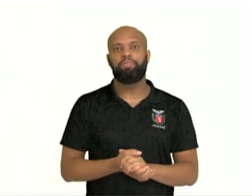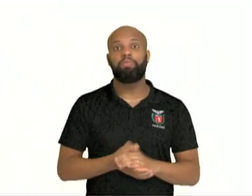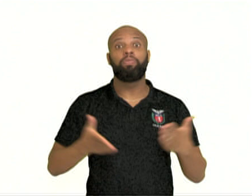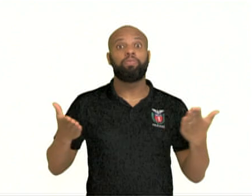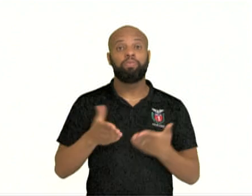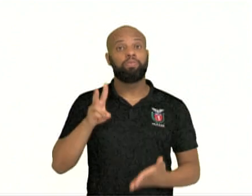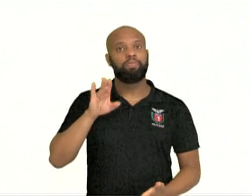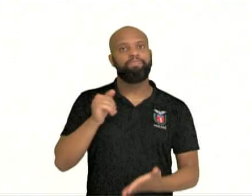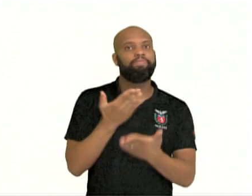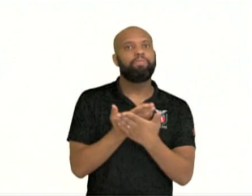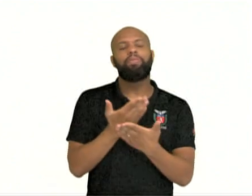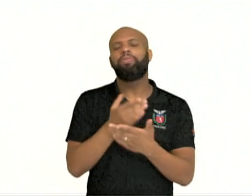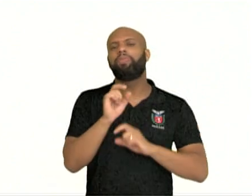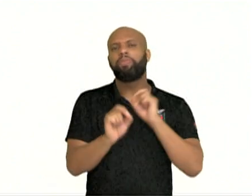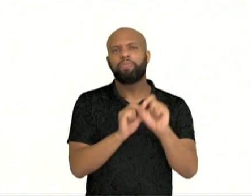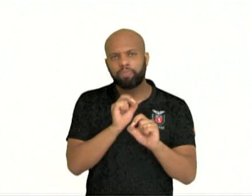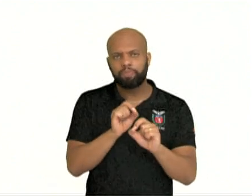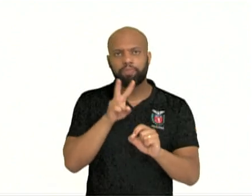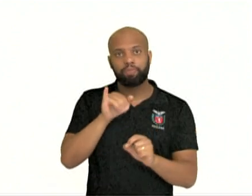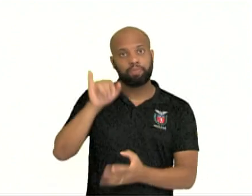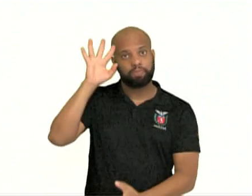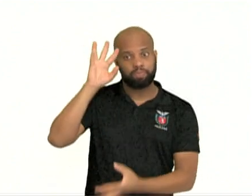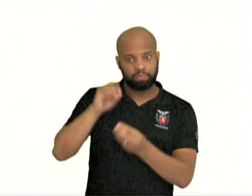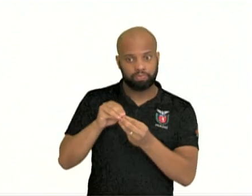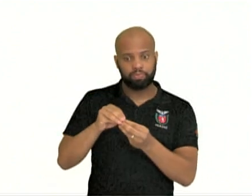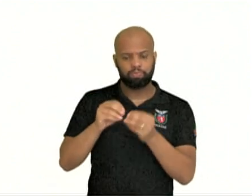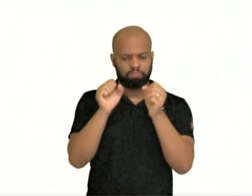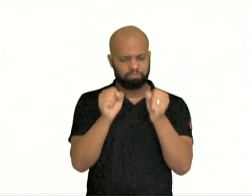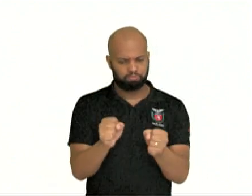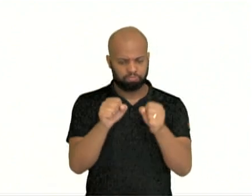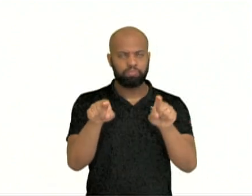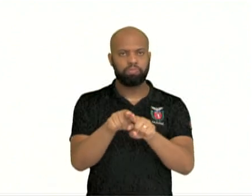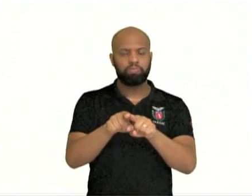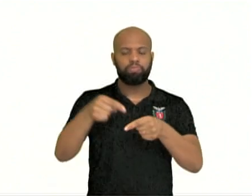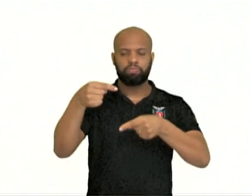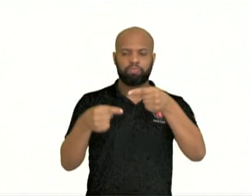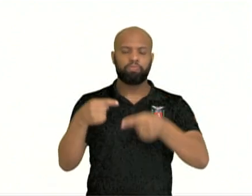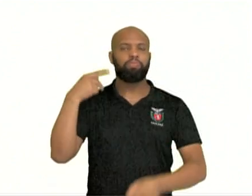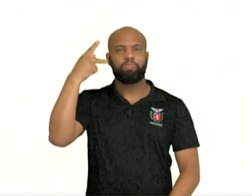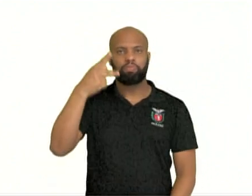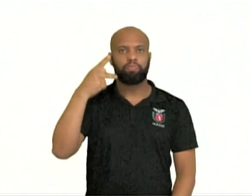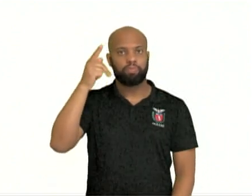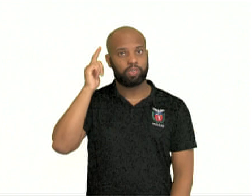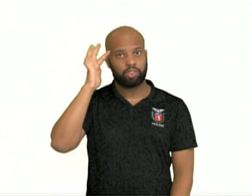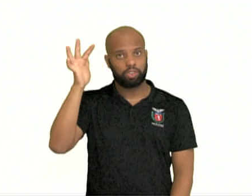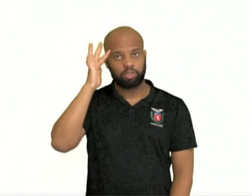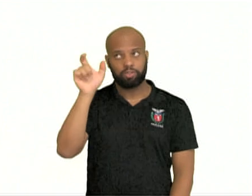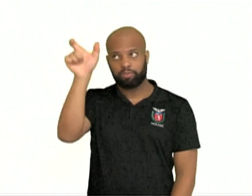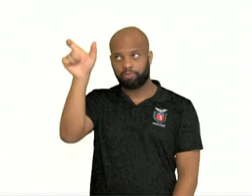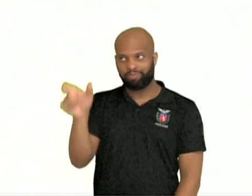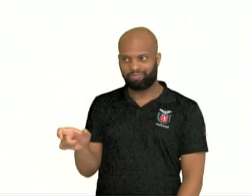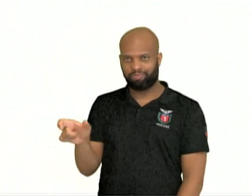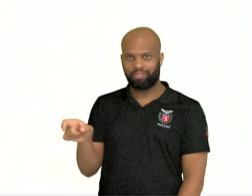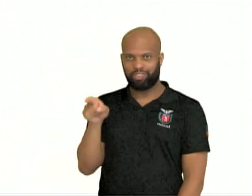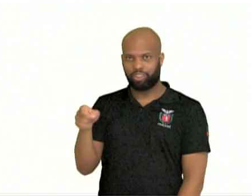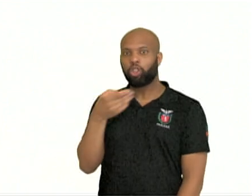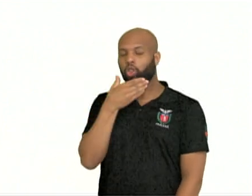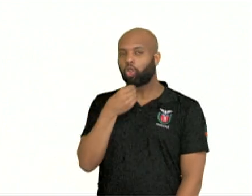é compreender o poder e a política na teoria do italiano